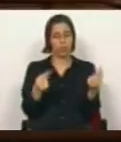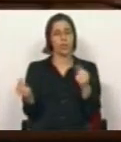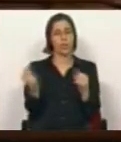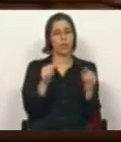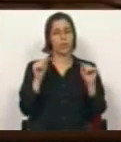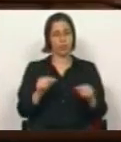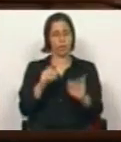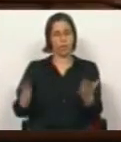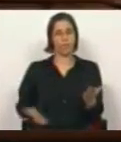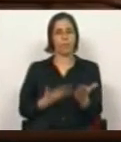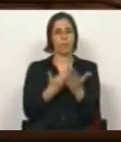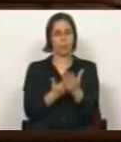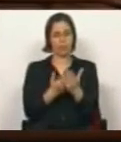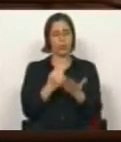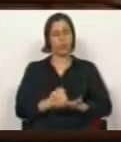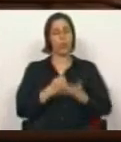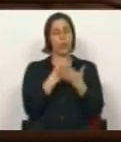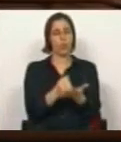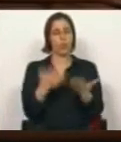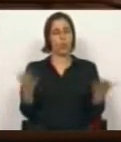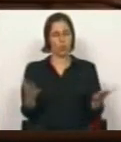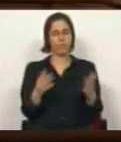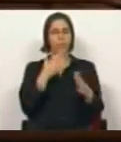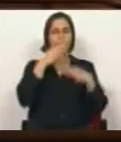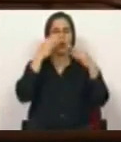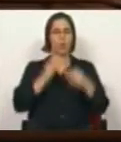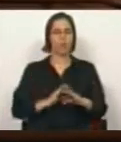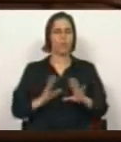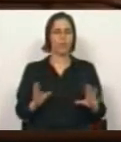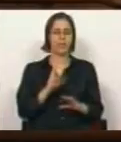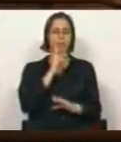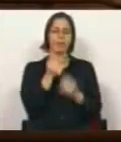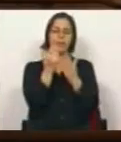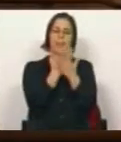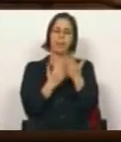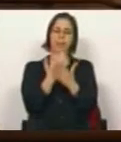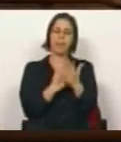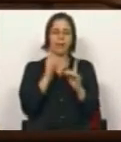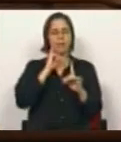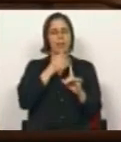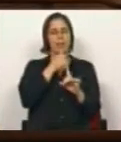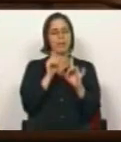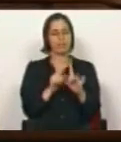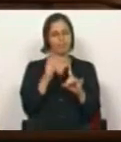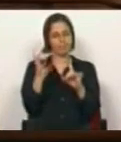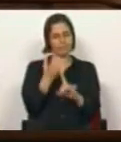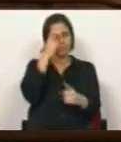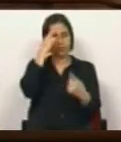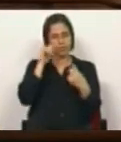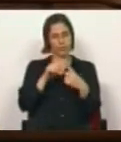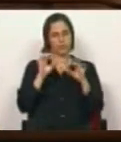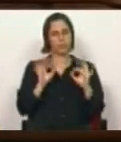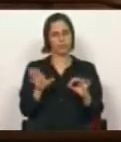discussão a sua proposta, o seu contributo, com a convicção que a oferta de mercado é determinante para atingir